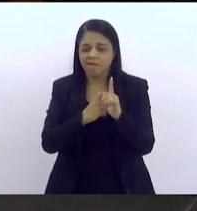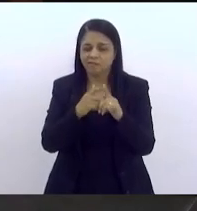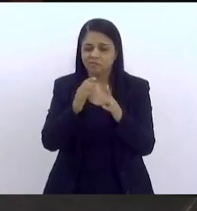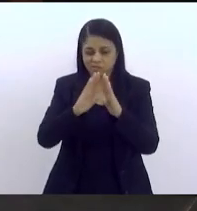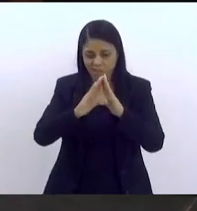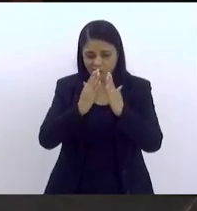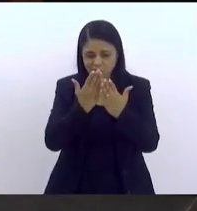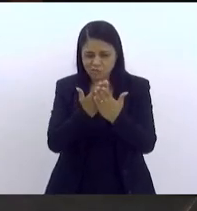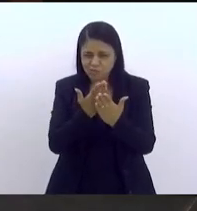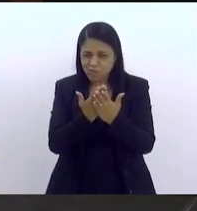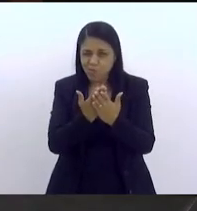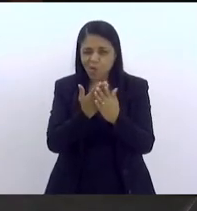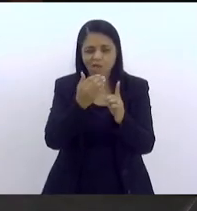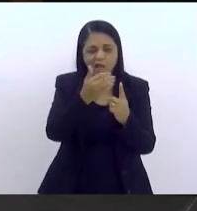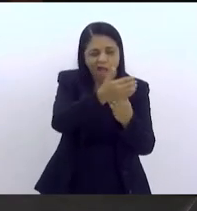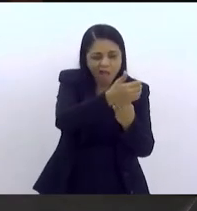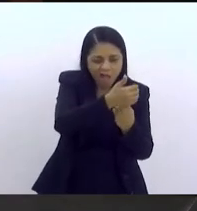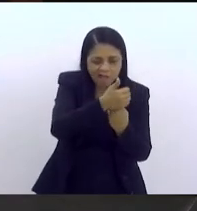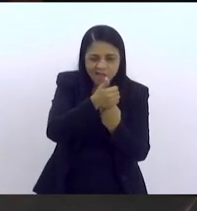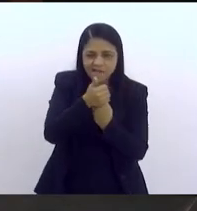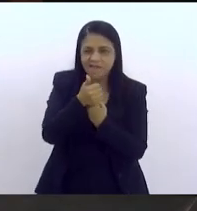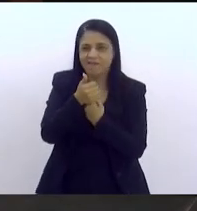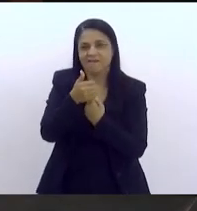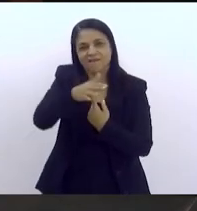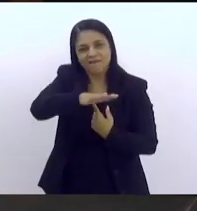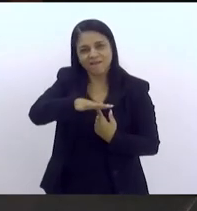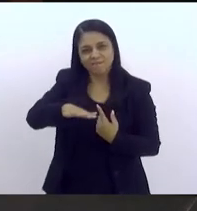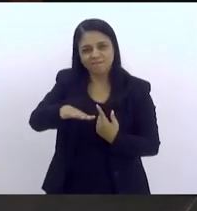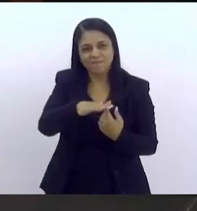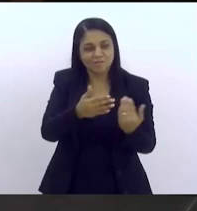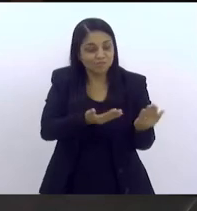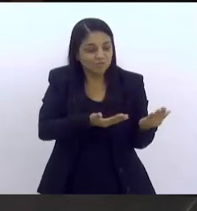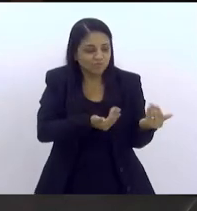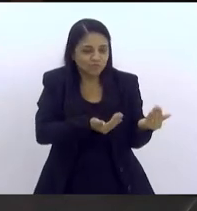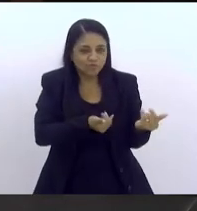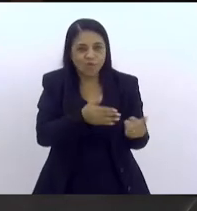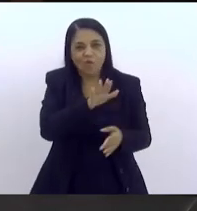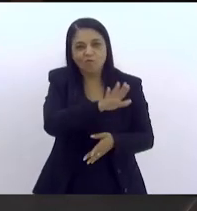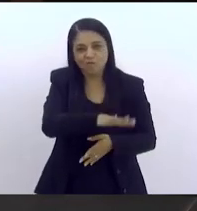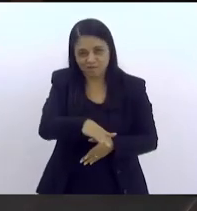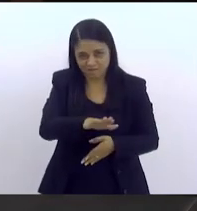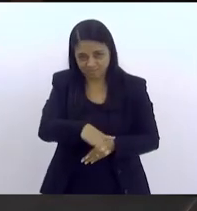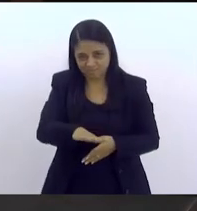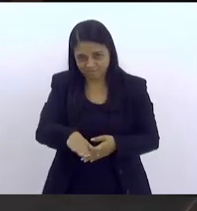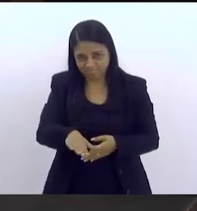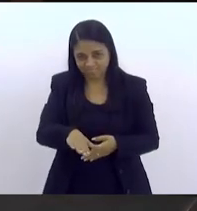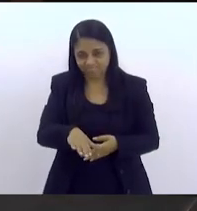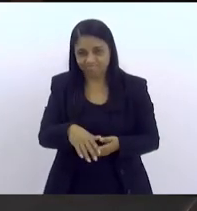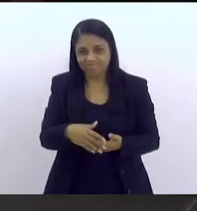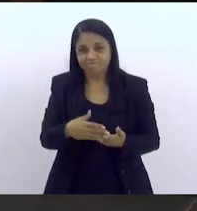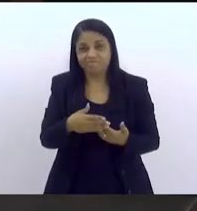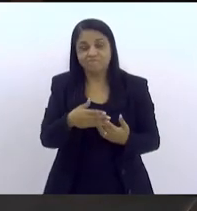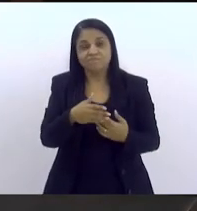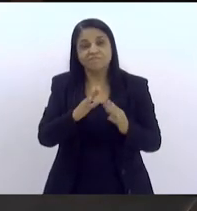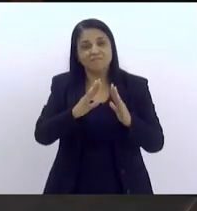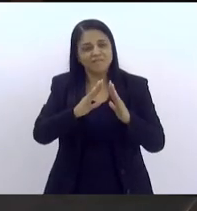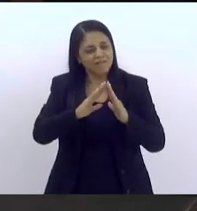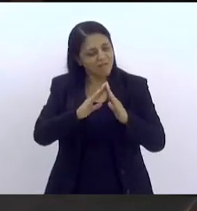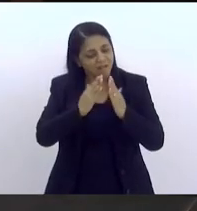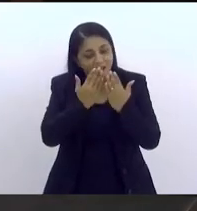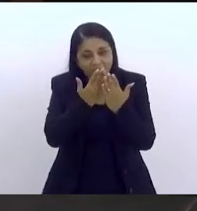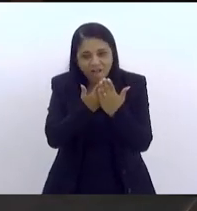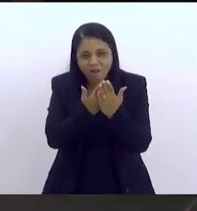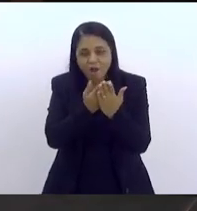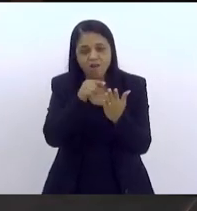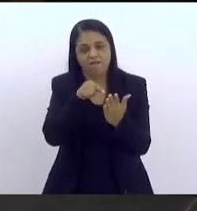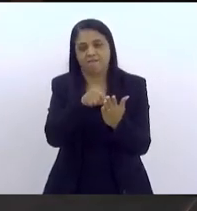acolhedor para os nossos né jovens para as nossas crianças a escola ela é mais